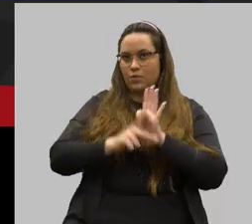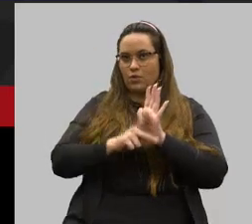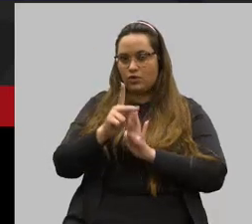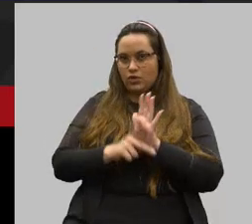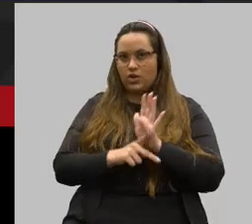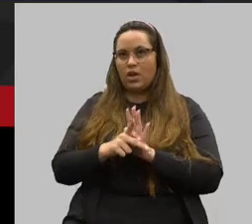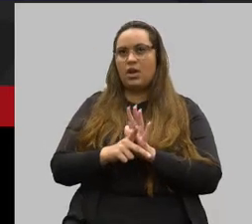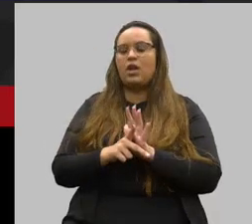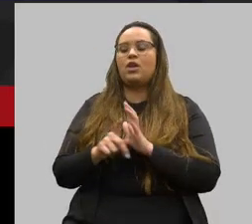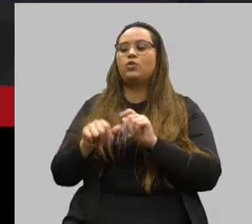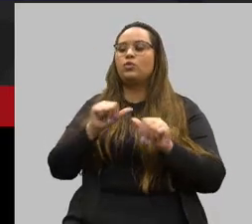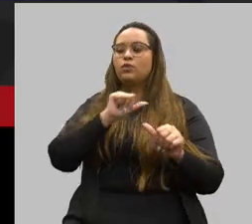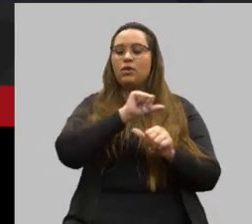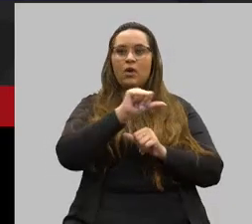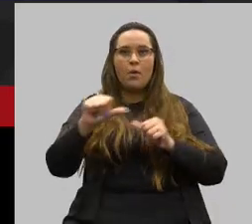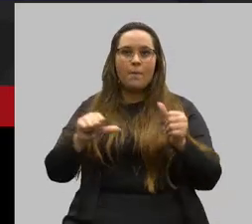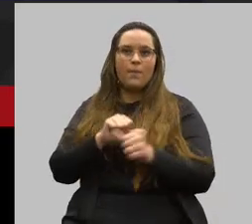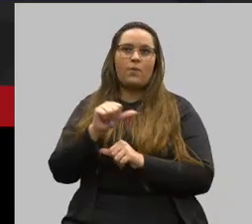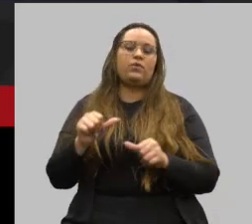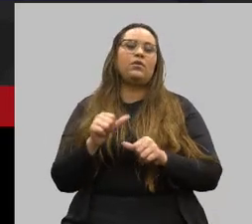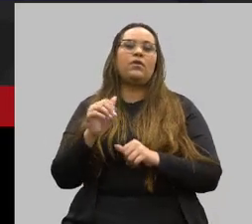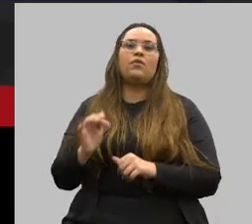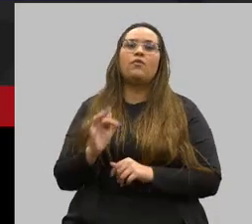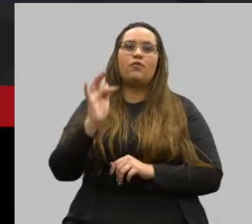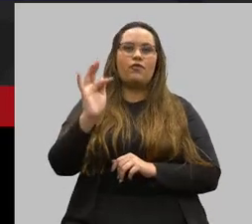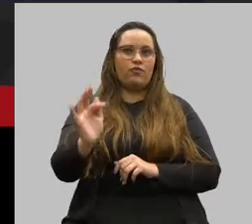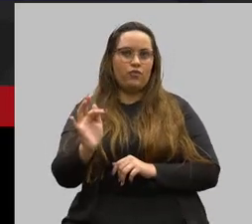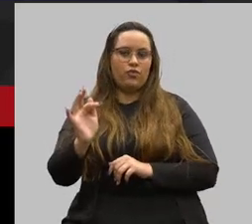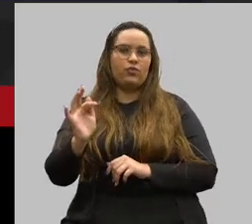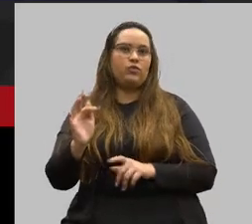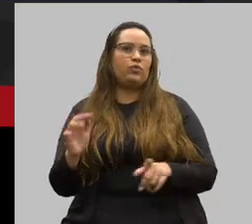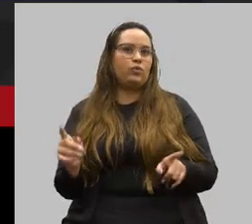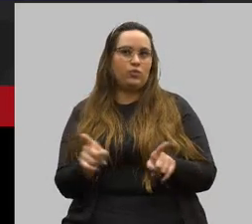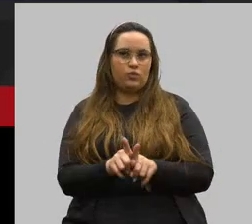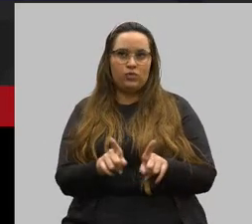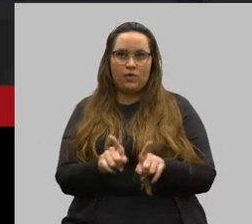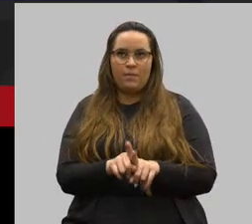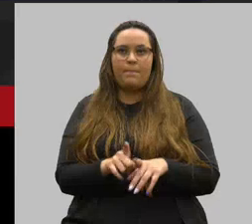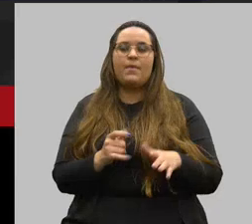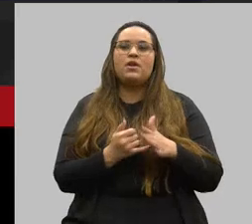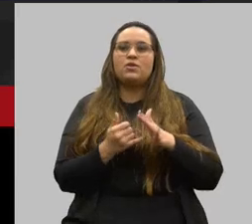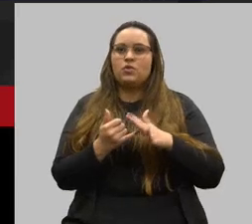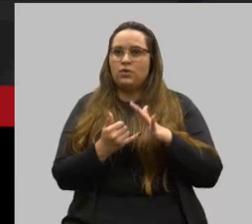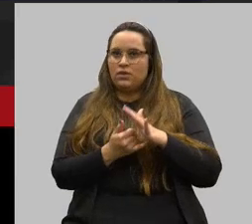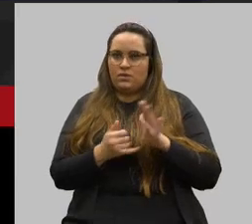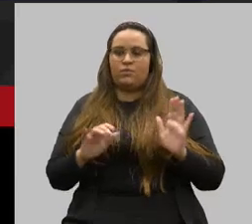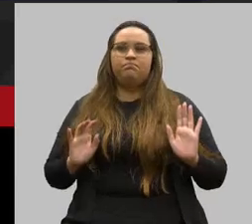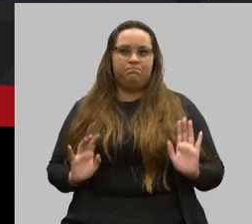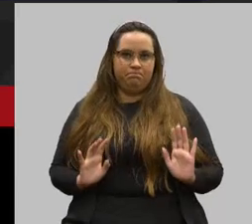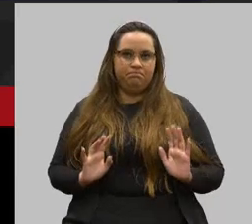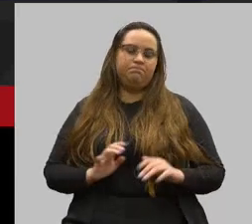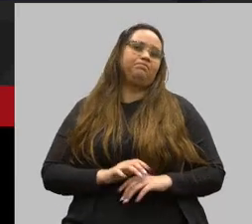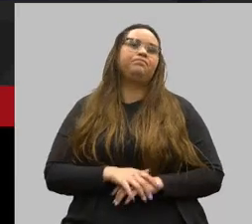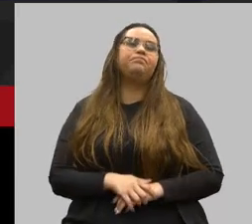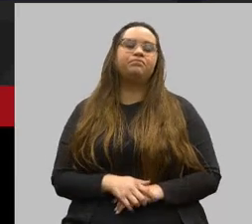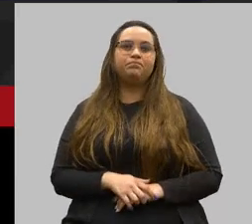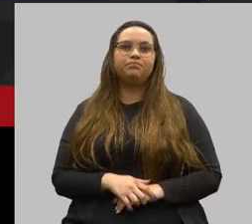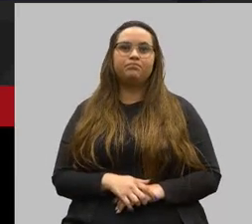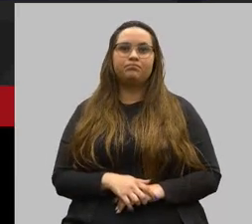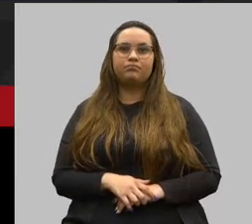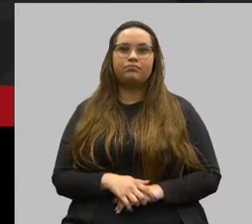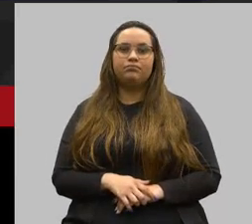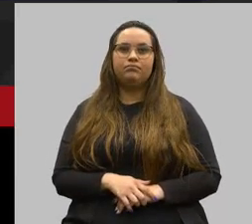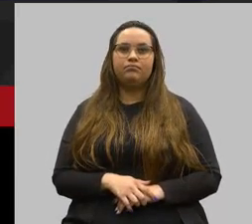convertê-lo né num futuro breve em um programa eh institucional da Polícia Civil nessa esteira dos programas